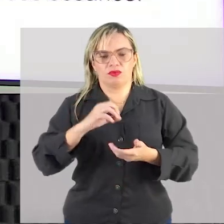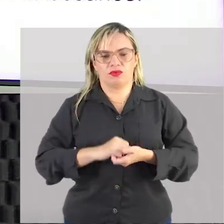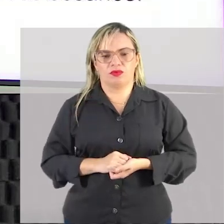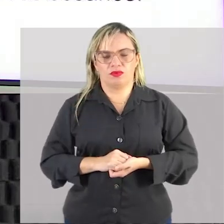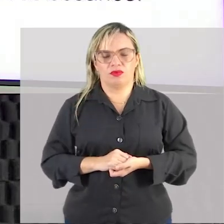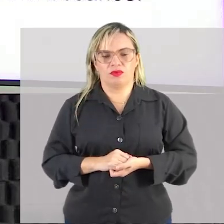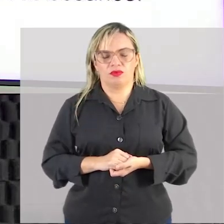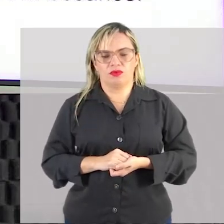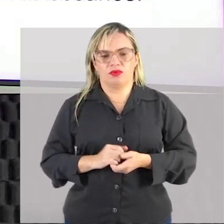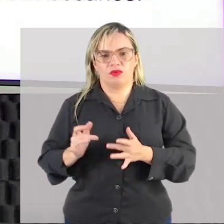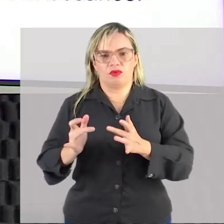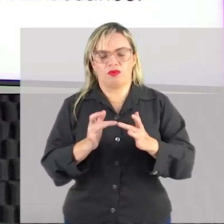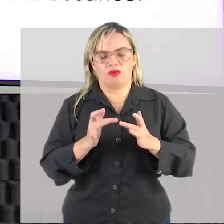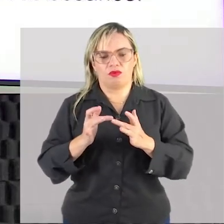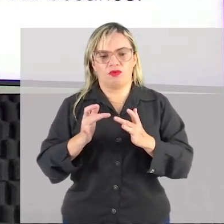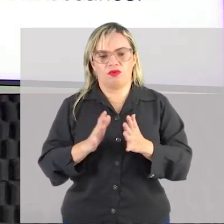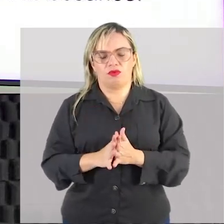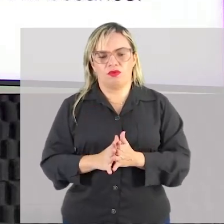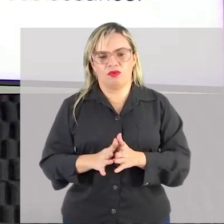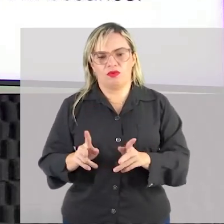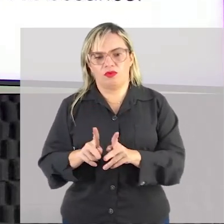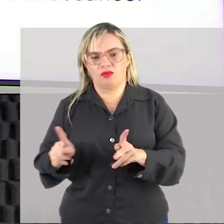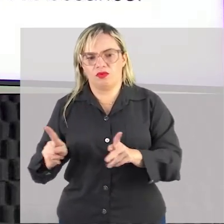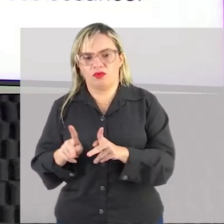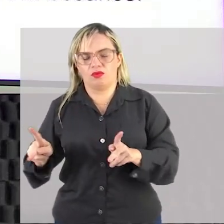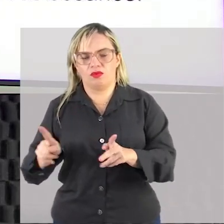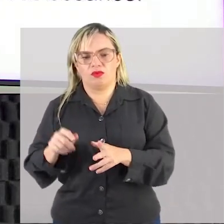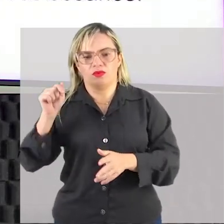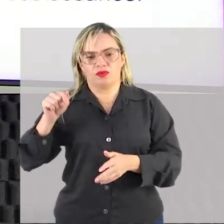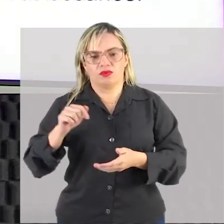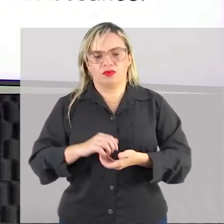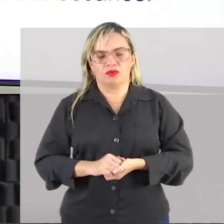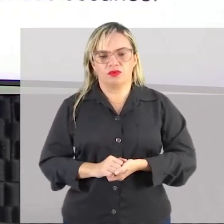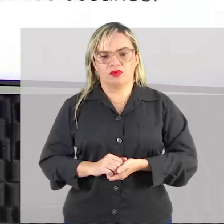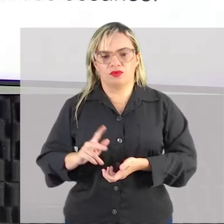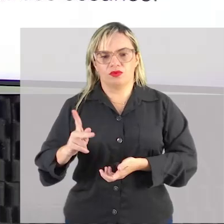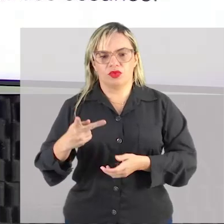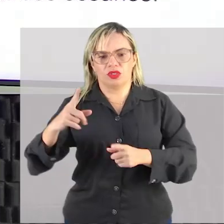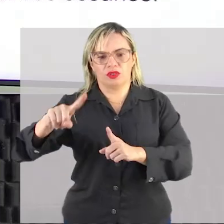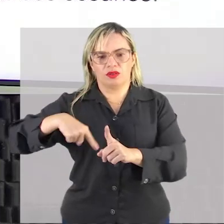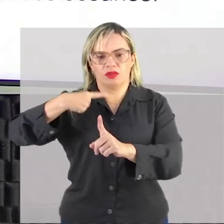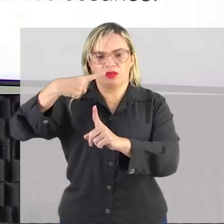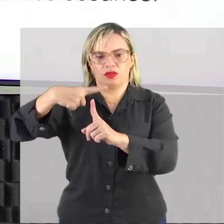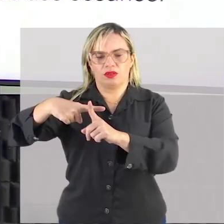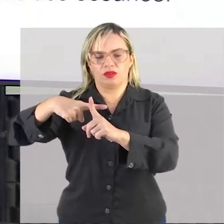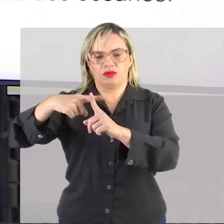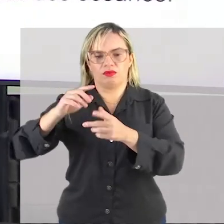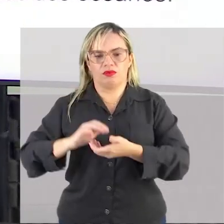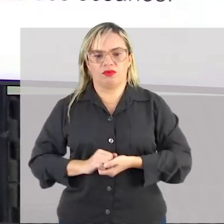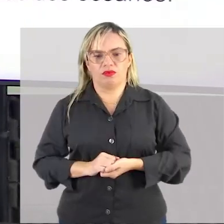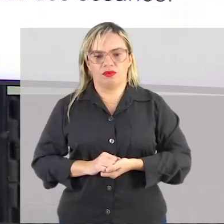Quando ele entra em contato com a água, ele passa a originar o H+,